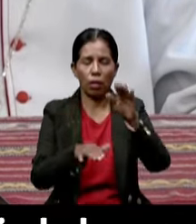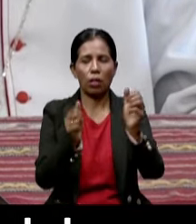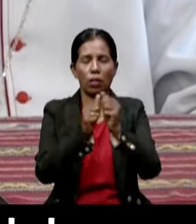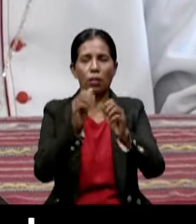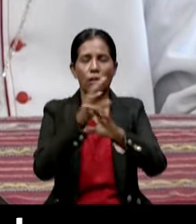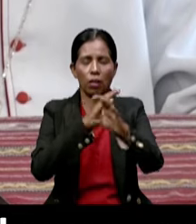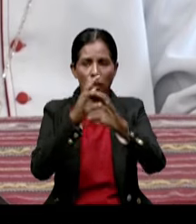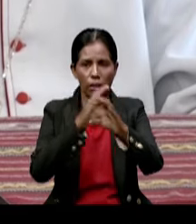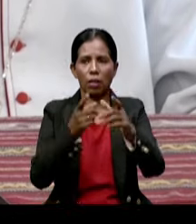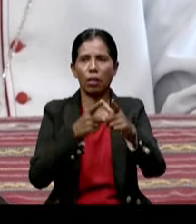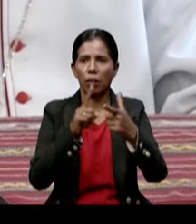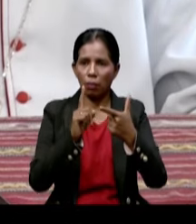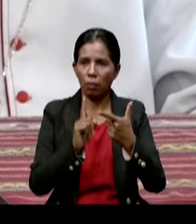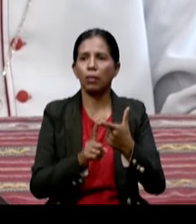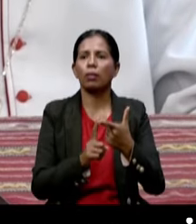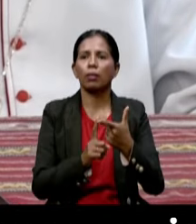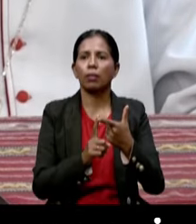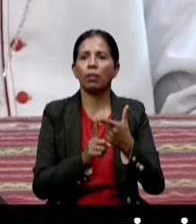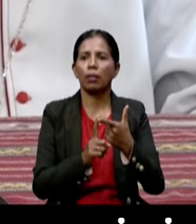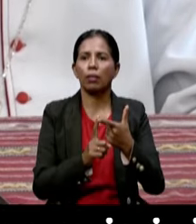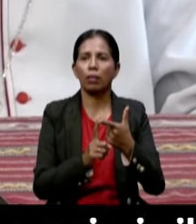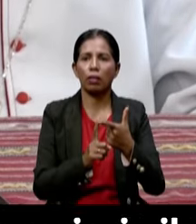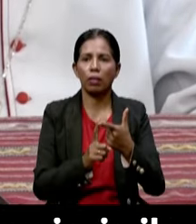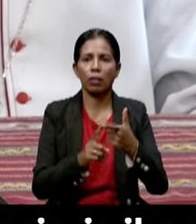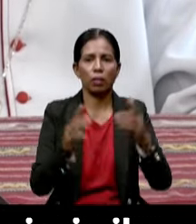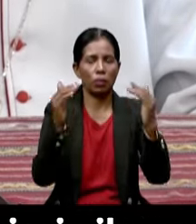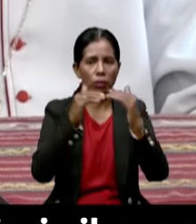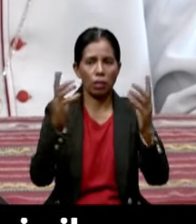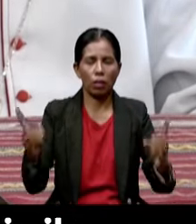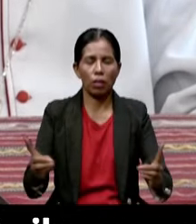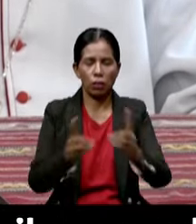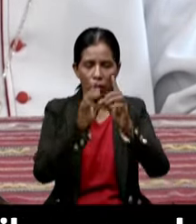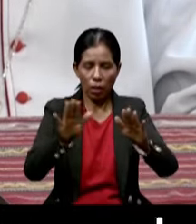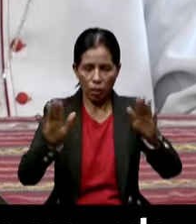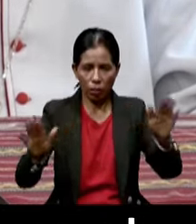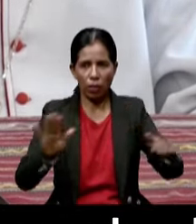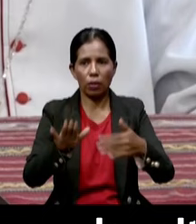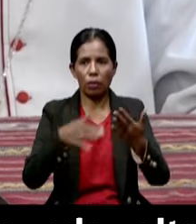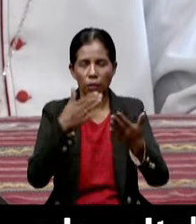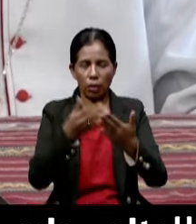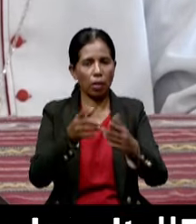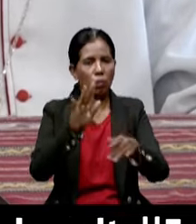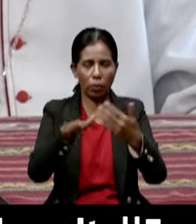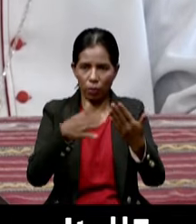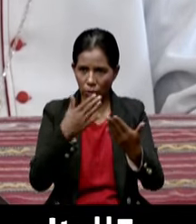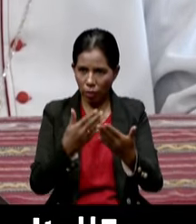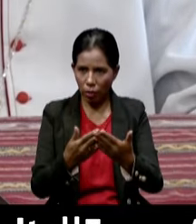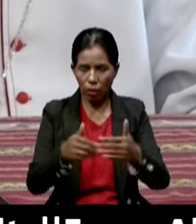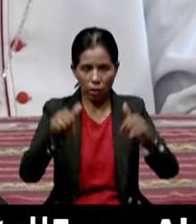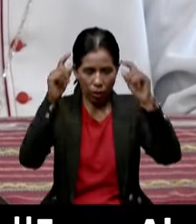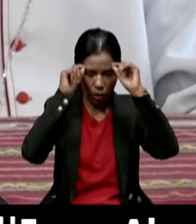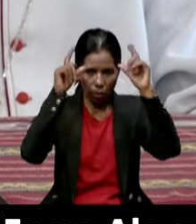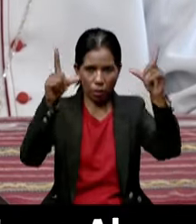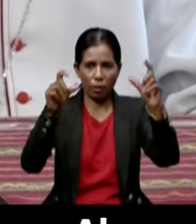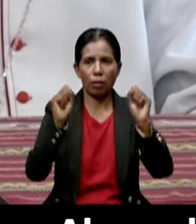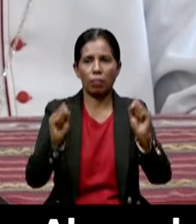Papa Mover. O Papa encontra os fiéis, as crianças, os idosos, as pessoas timorenses,